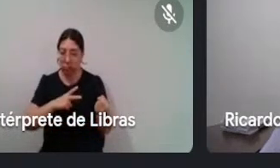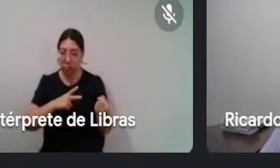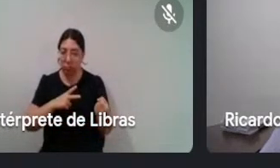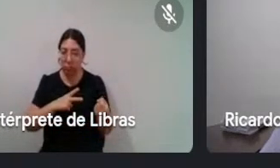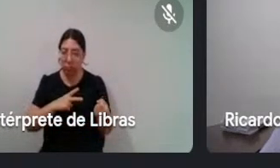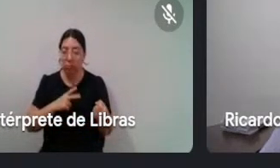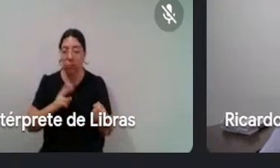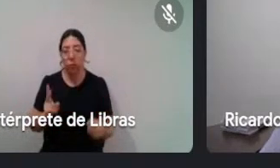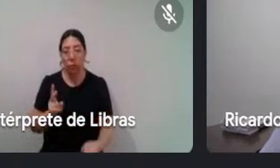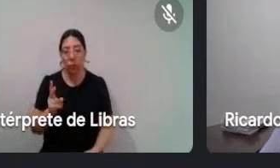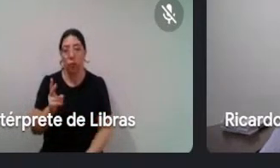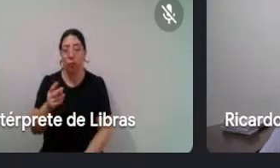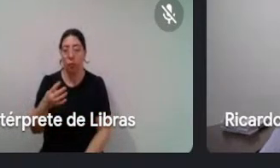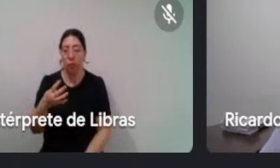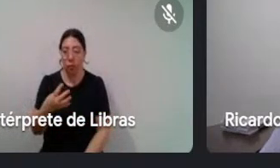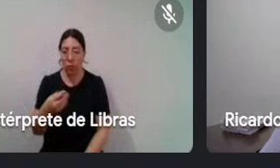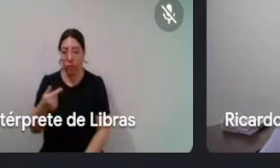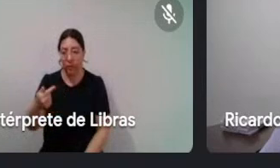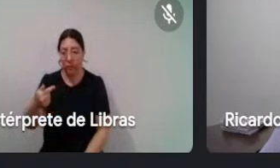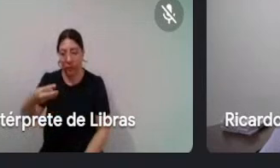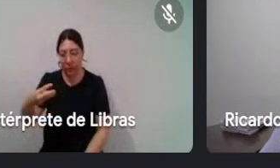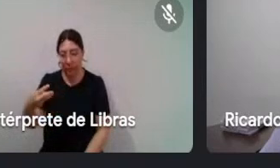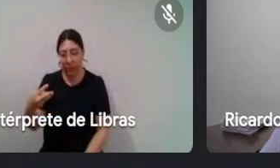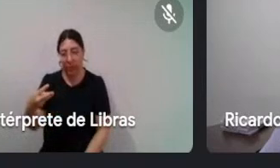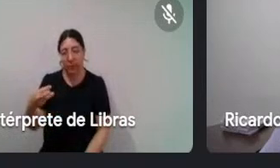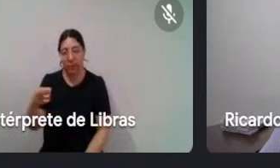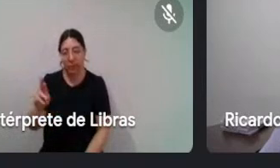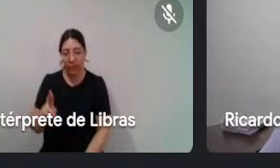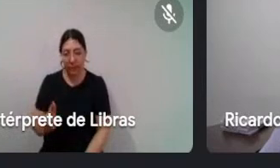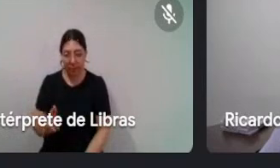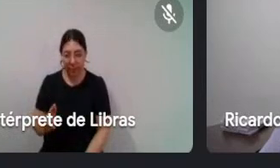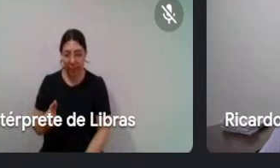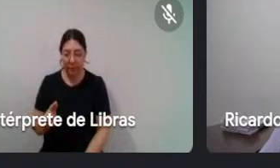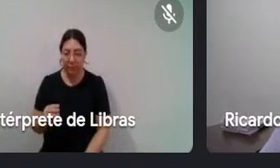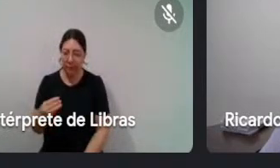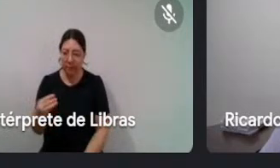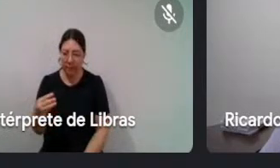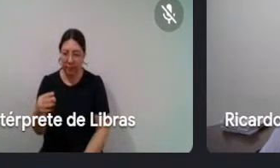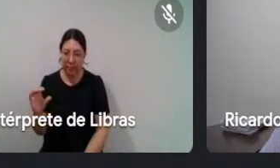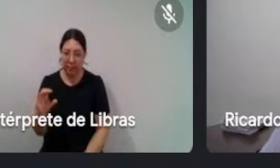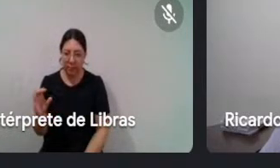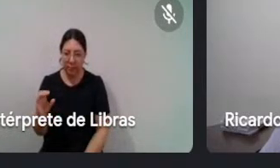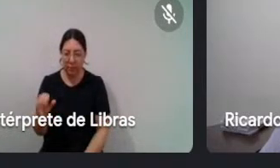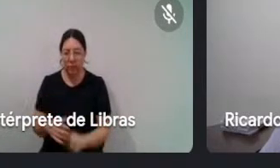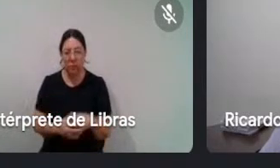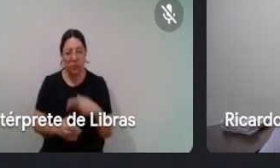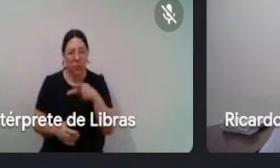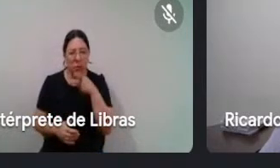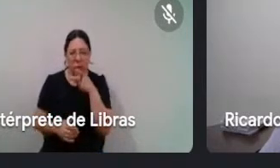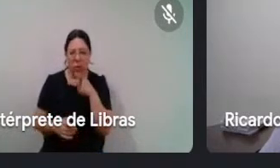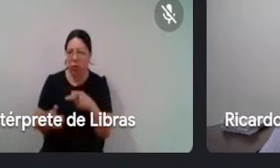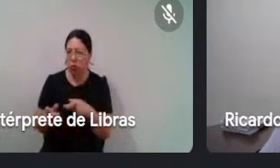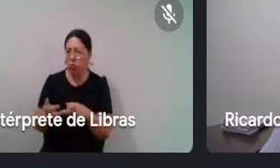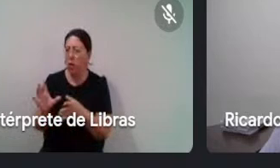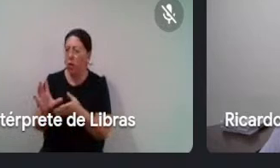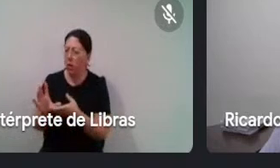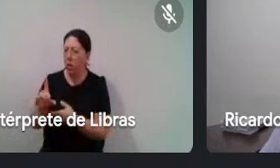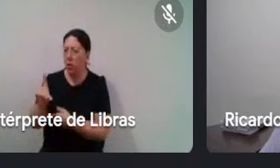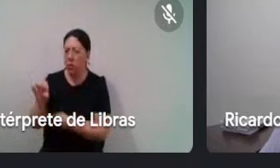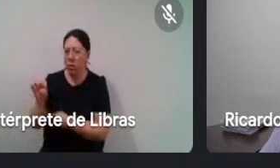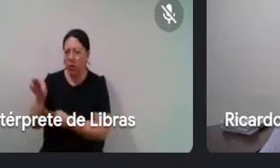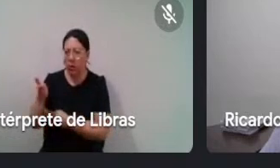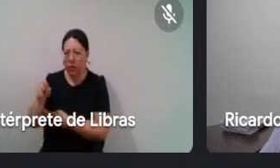453,33. O partido alega, fala: ora, eu recebi a cobrança do Detran de Tocantins e